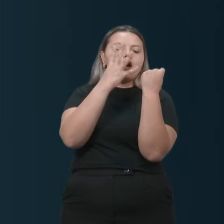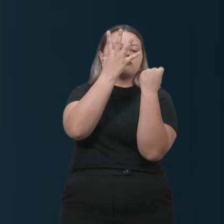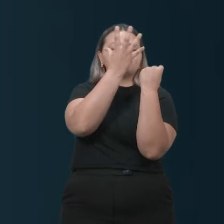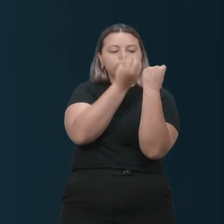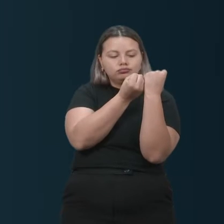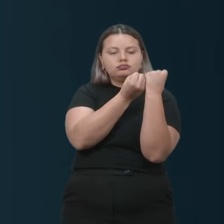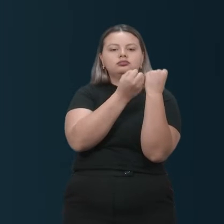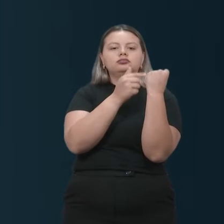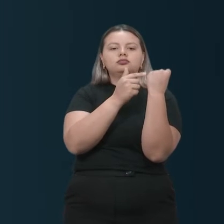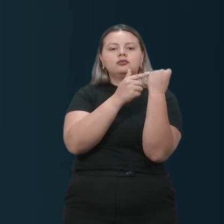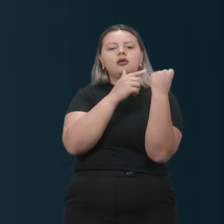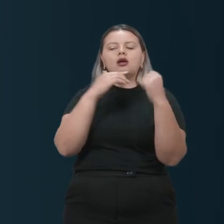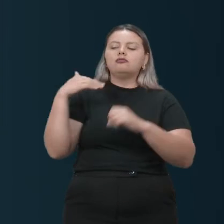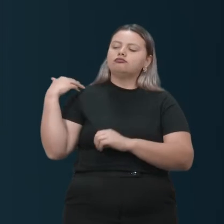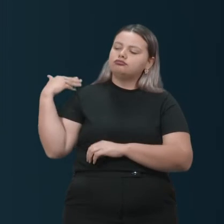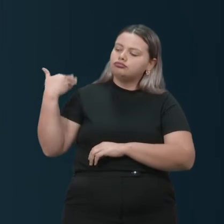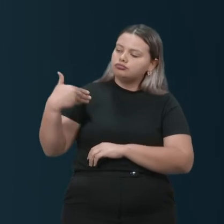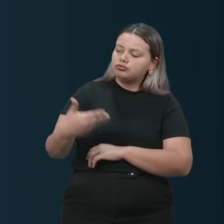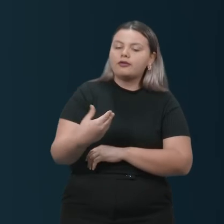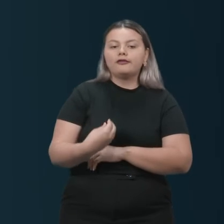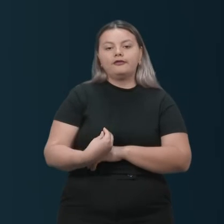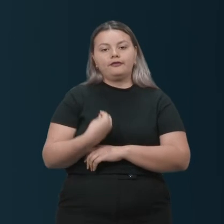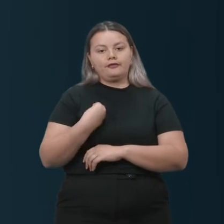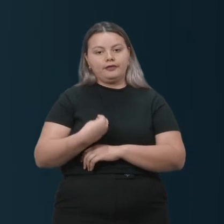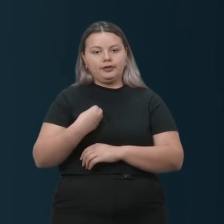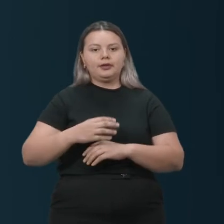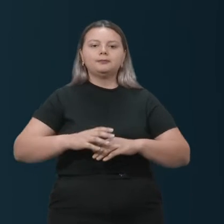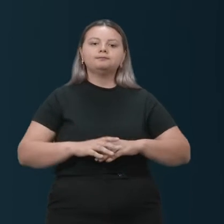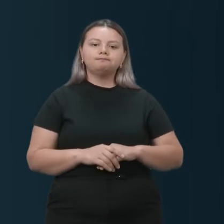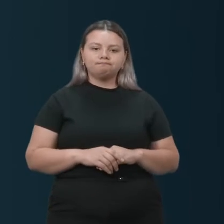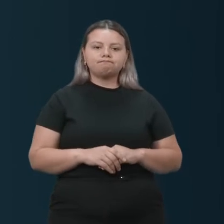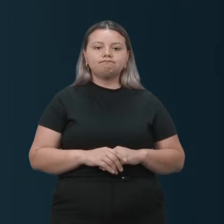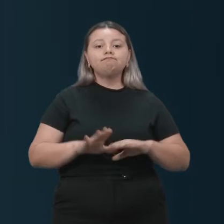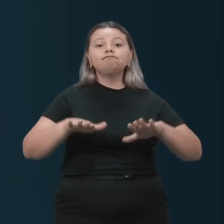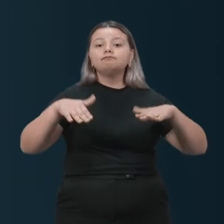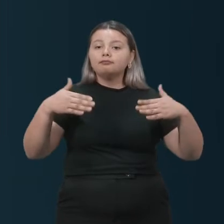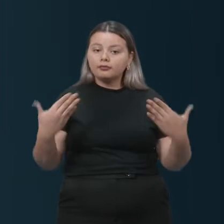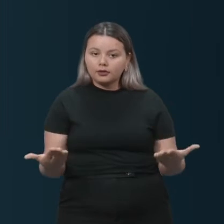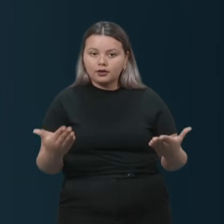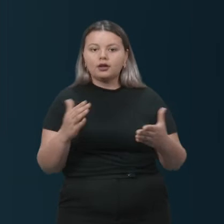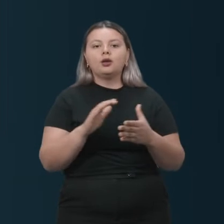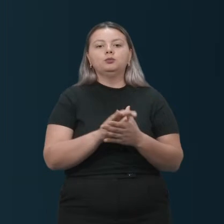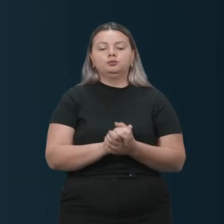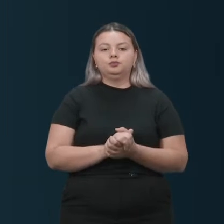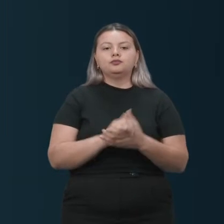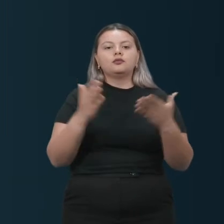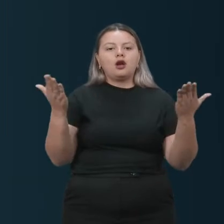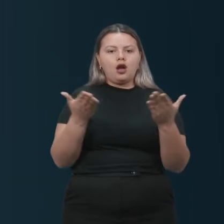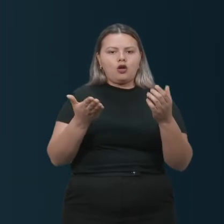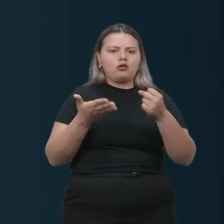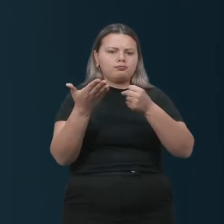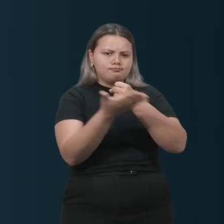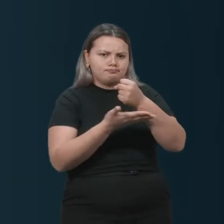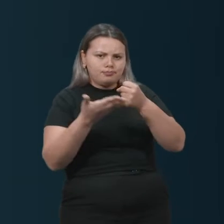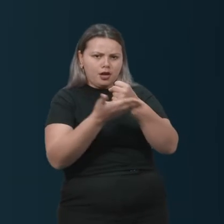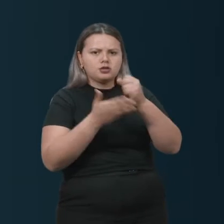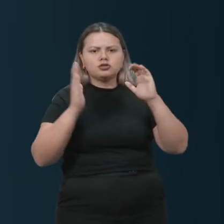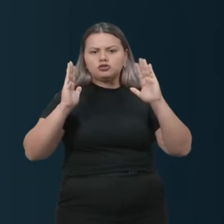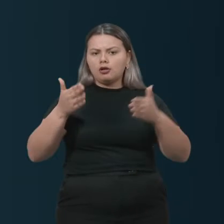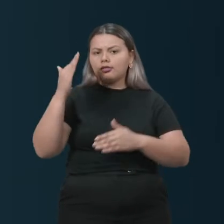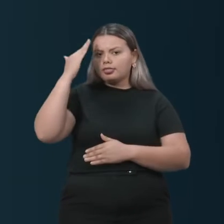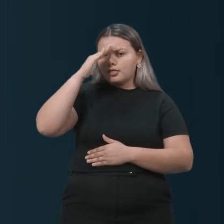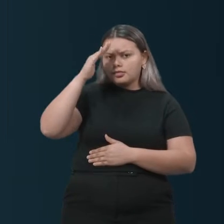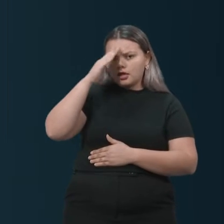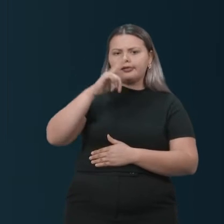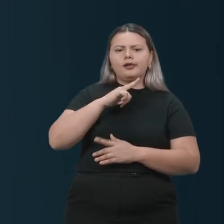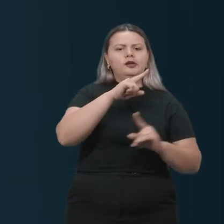são adquiridas ao longo da vida. Então, uma vez que a gente já fez uma introdução inicial sobre os